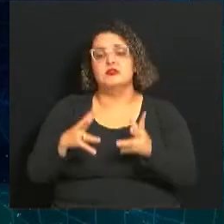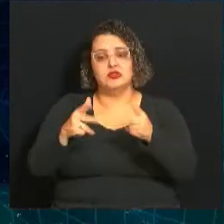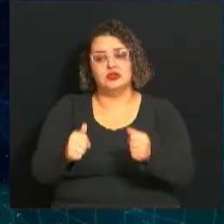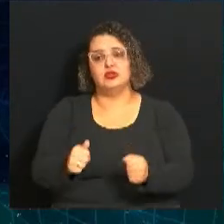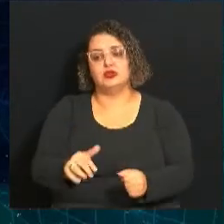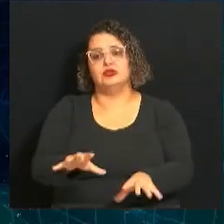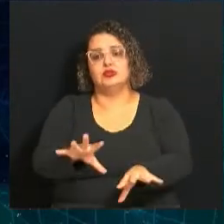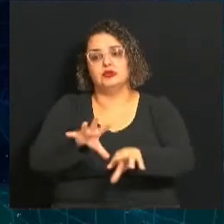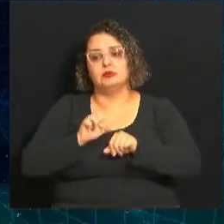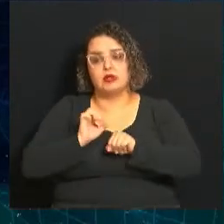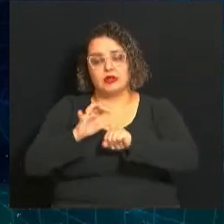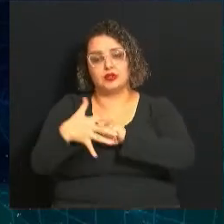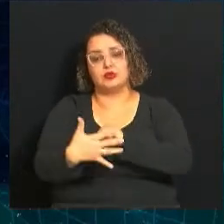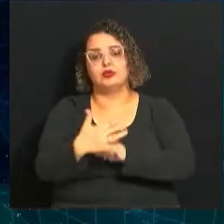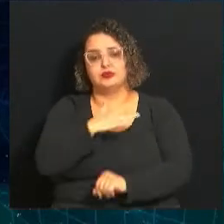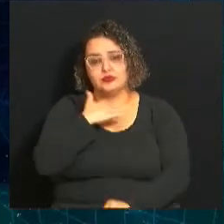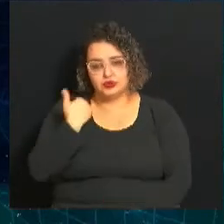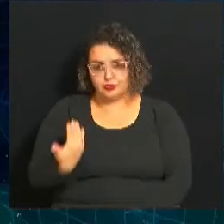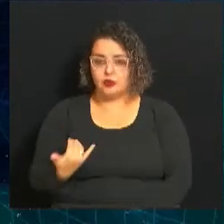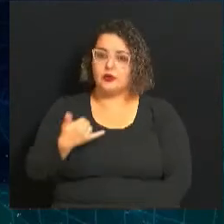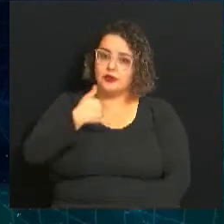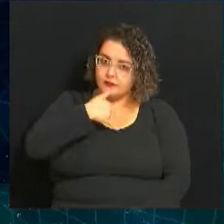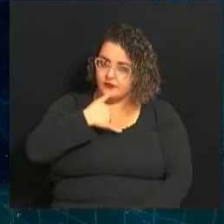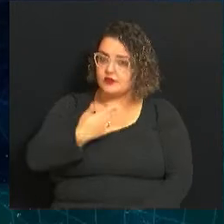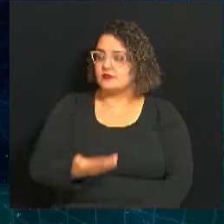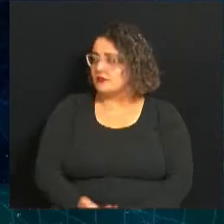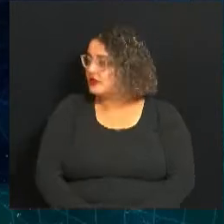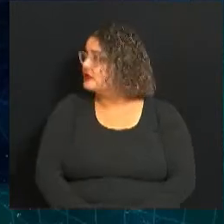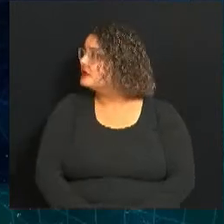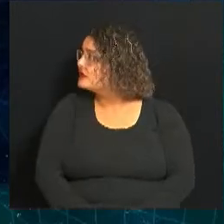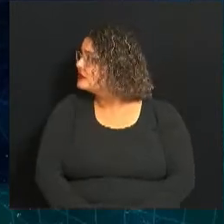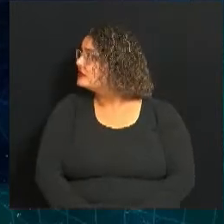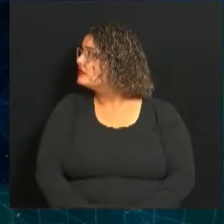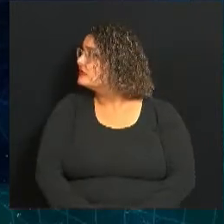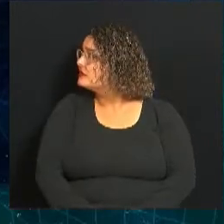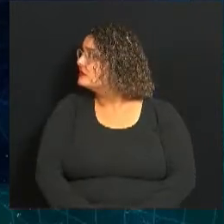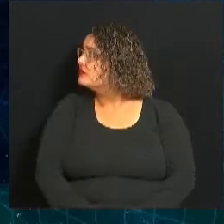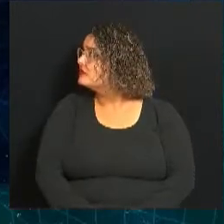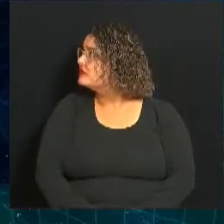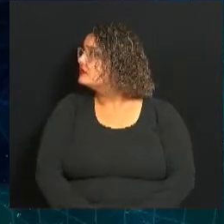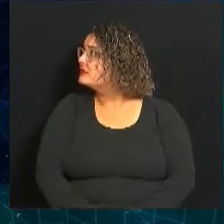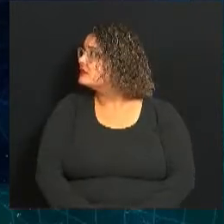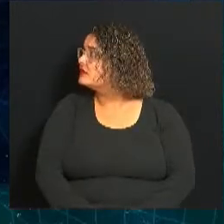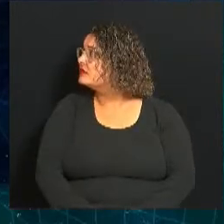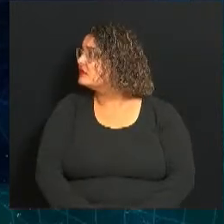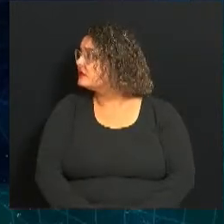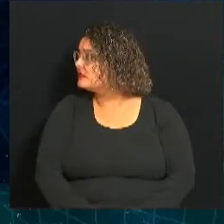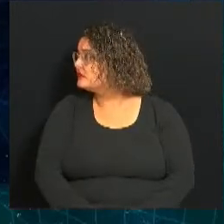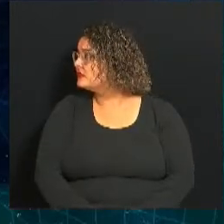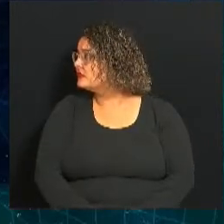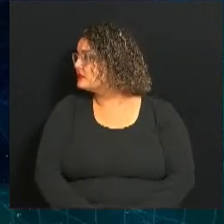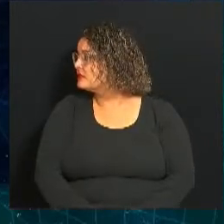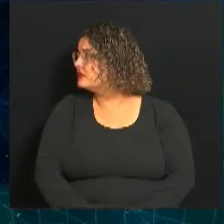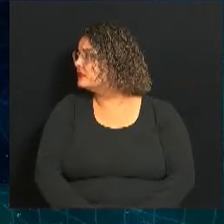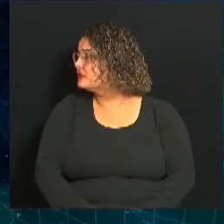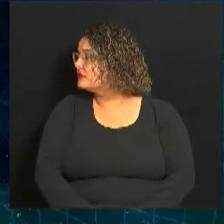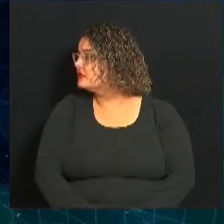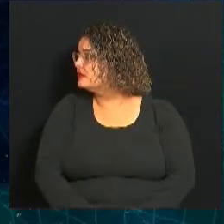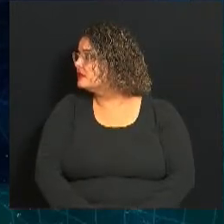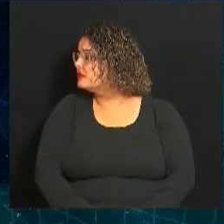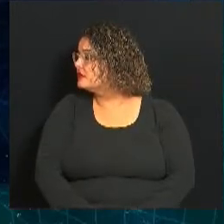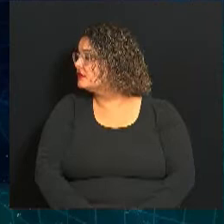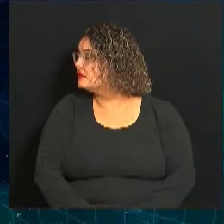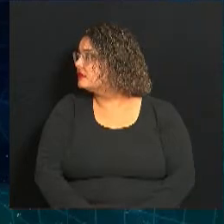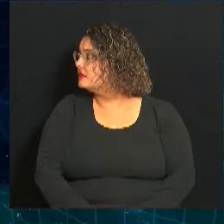Valinhos 456 mortes devido à Covid, Itatiba 353, Paulínia